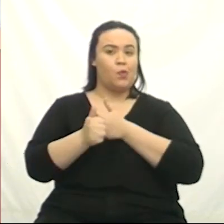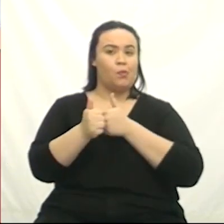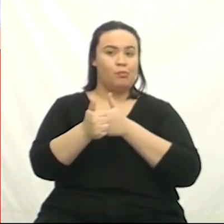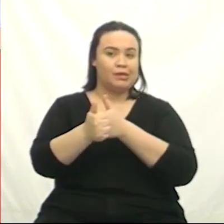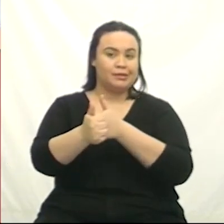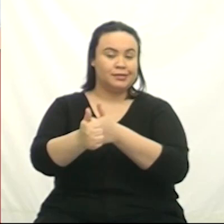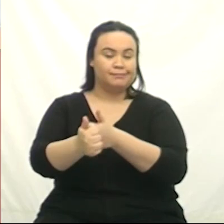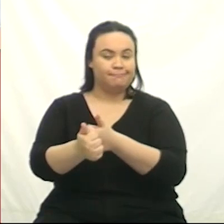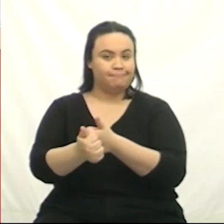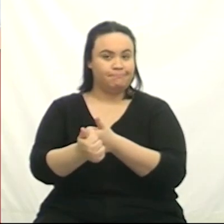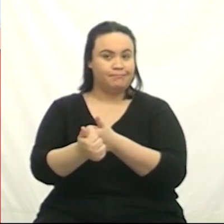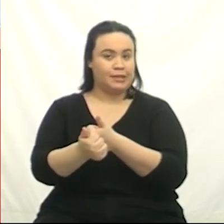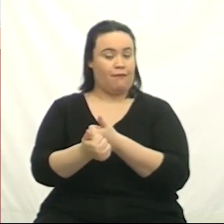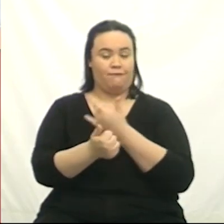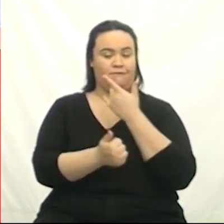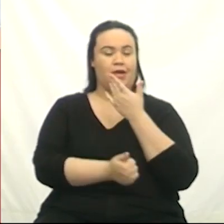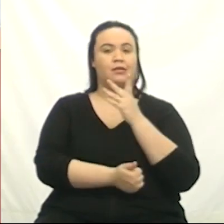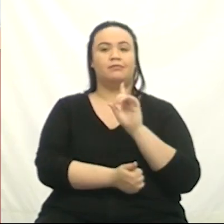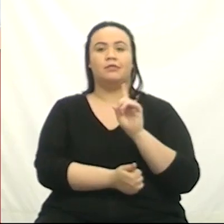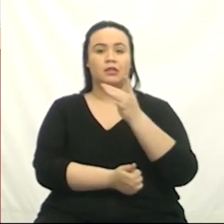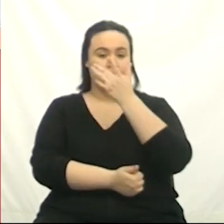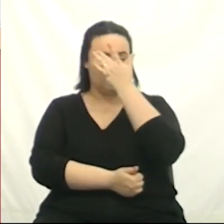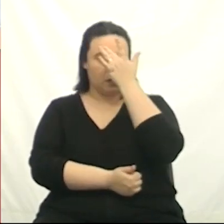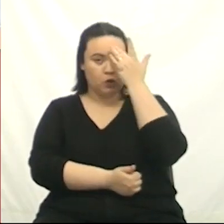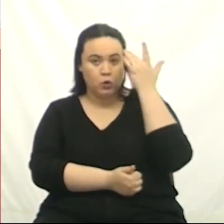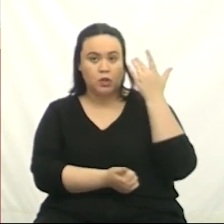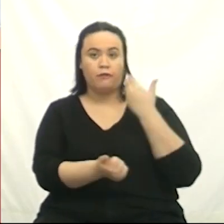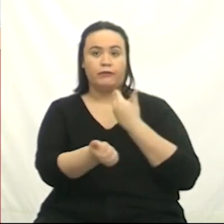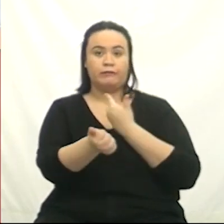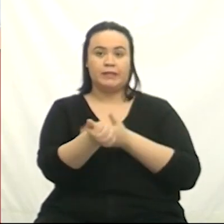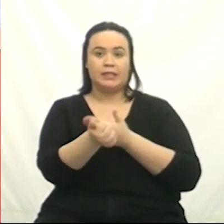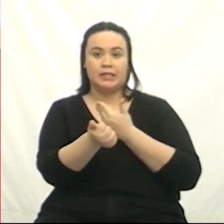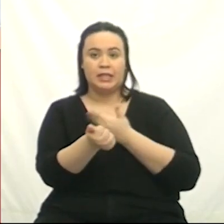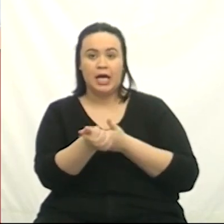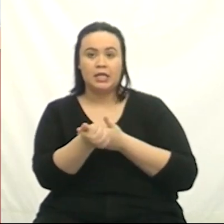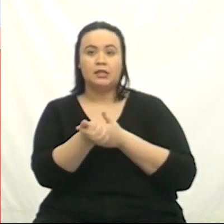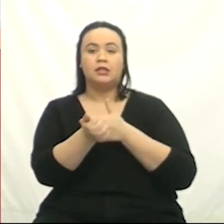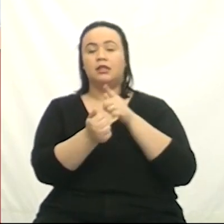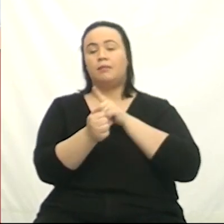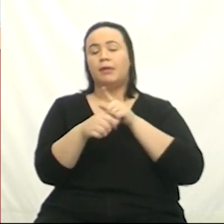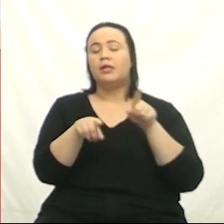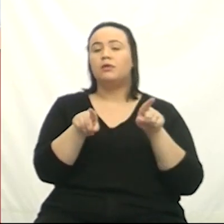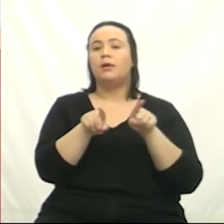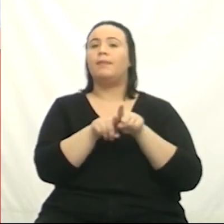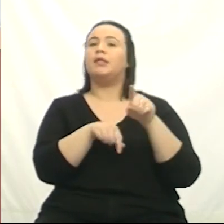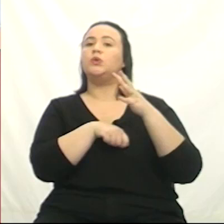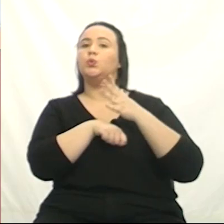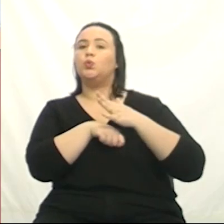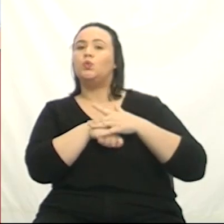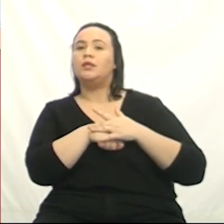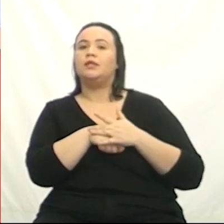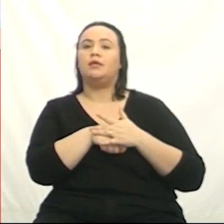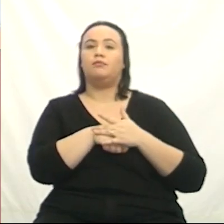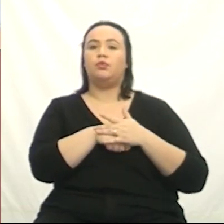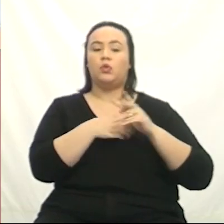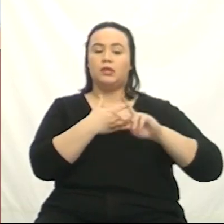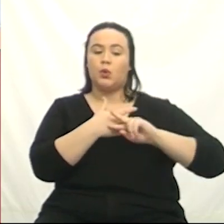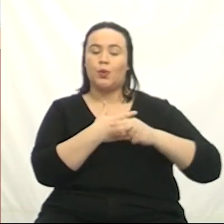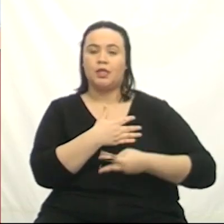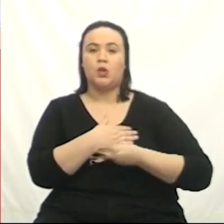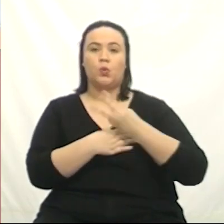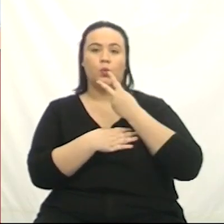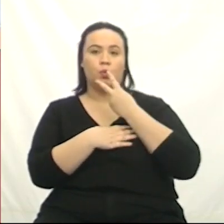público. É muito sofrimento. São pessoas que sofrem com vários tipos de doenças causadas pelo fumo. E agora o